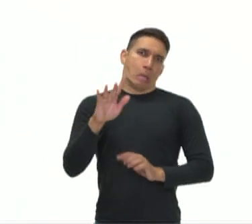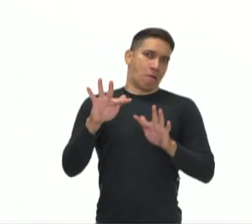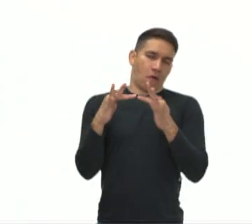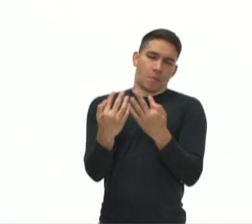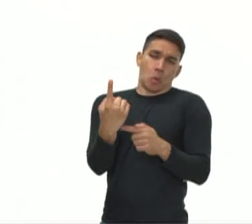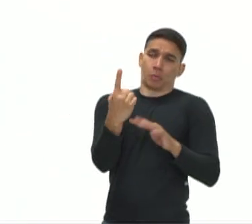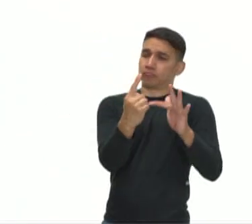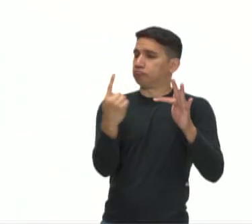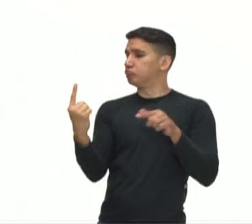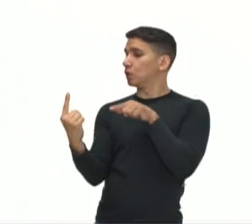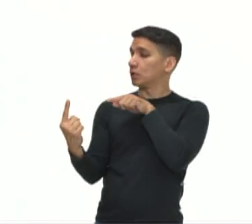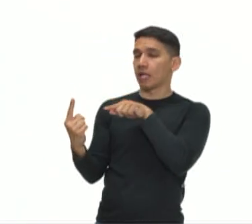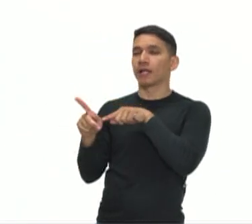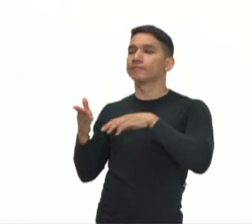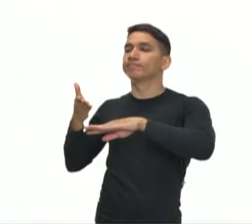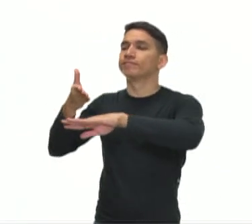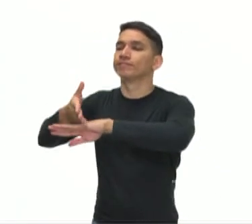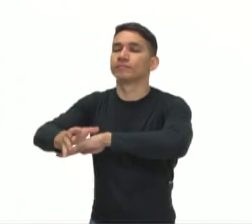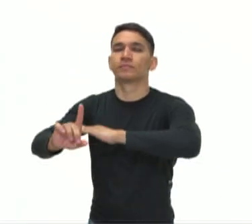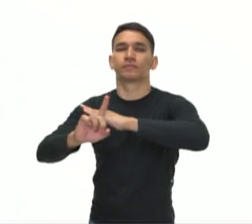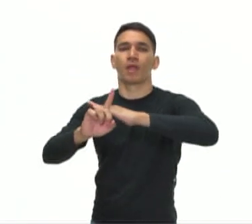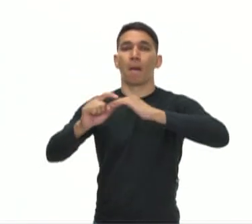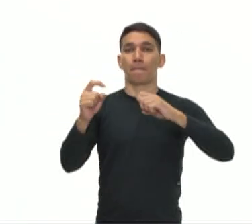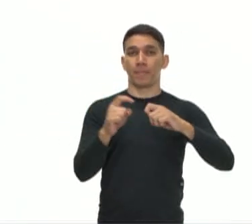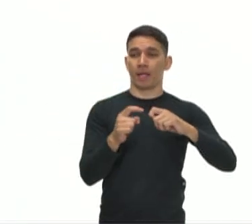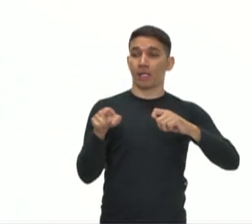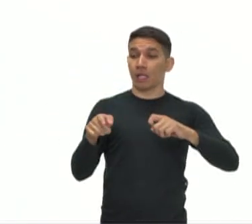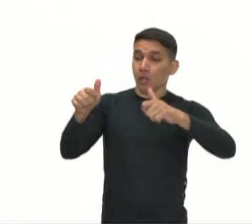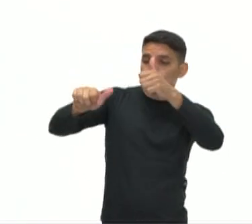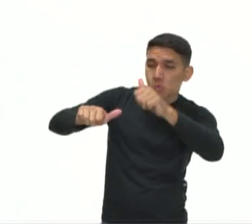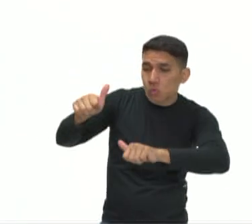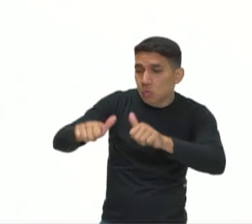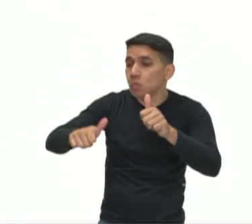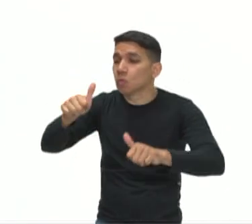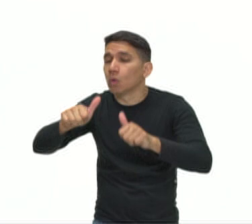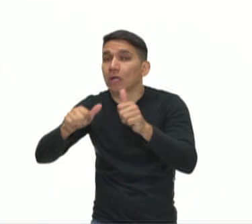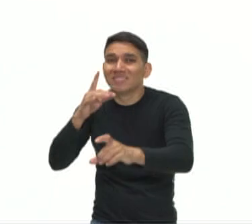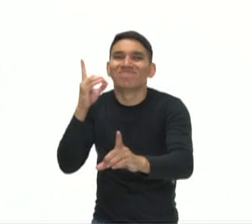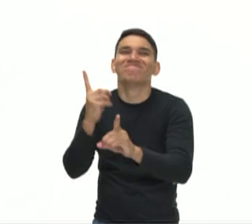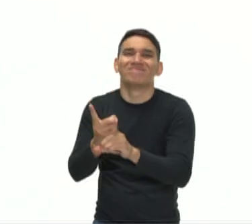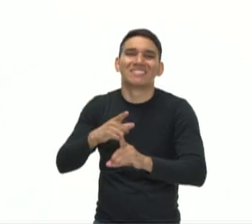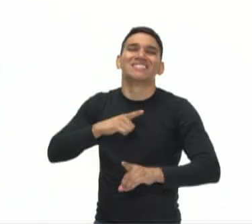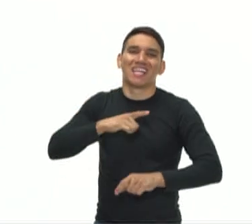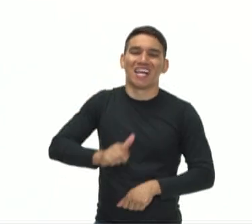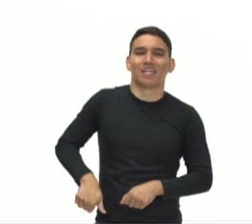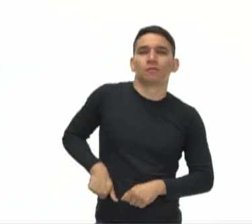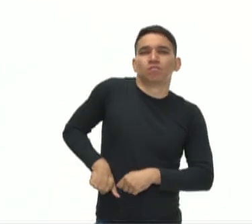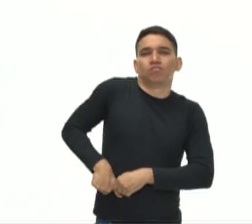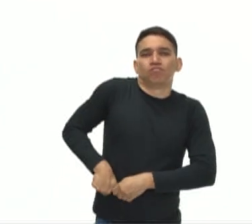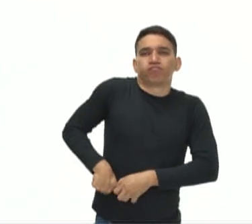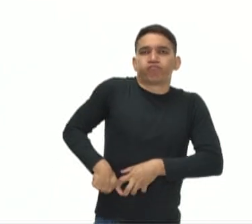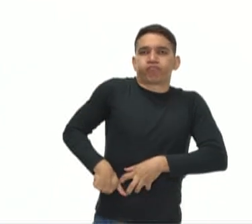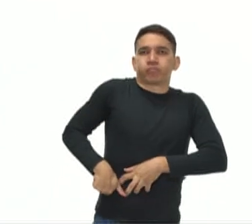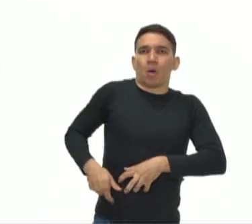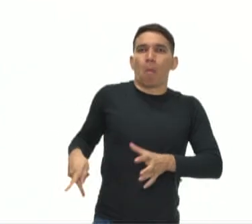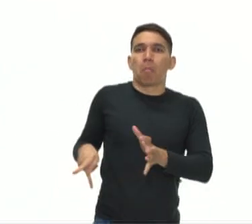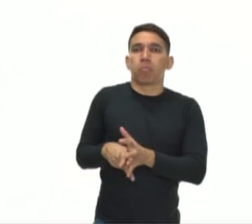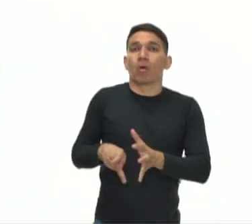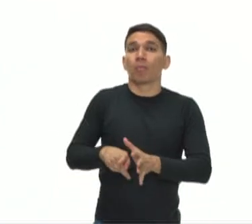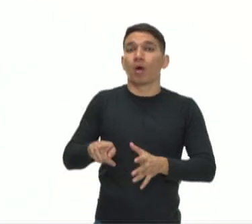um familiar, foi ao médico e ele observou lá a presença de cálculos renais na região